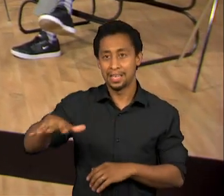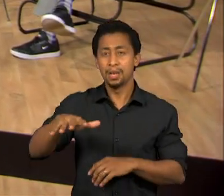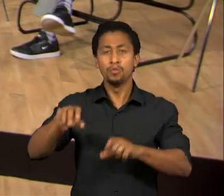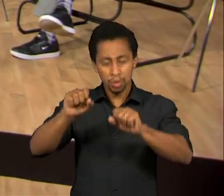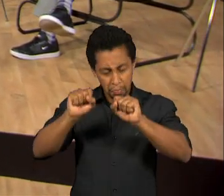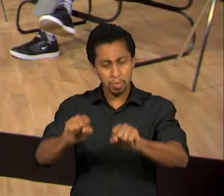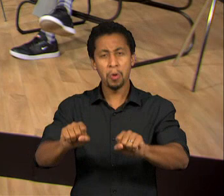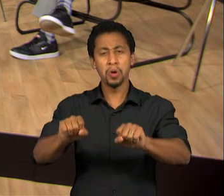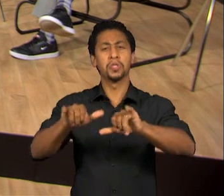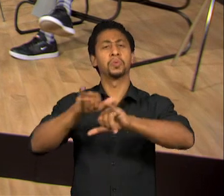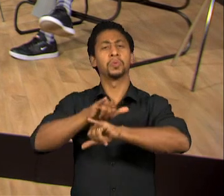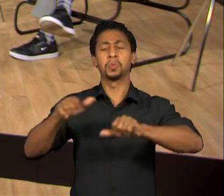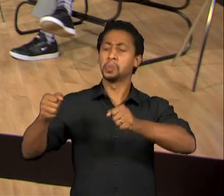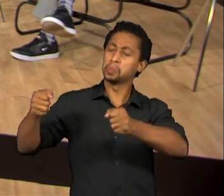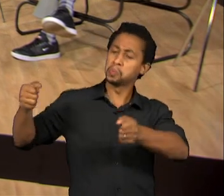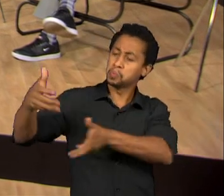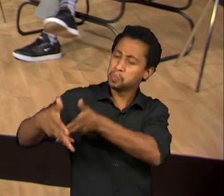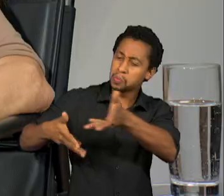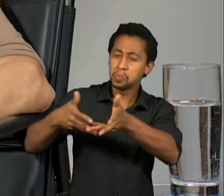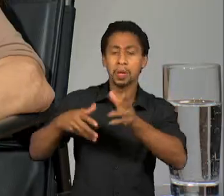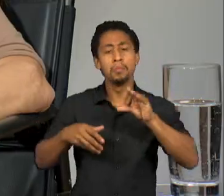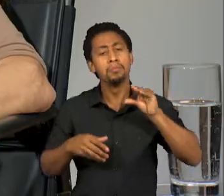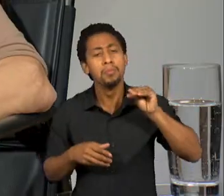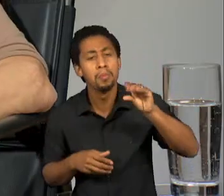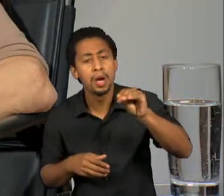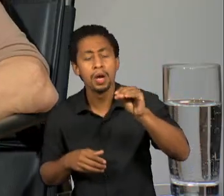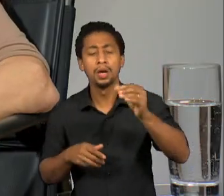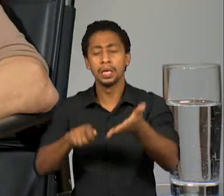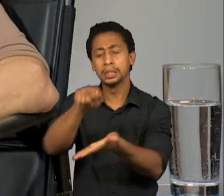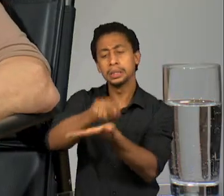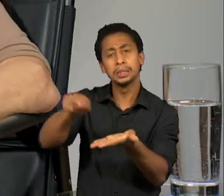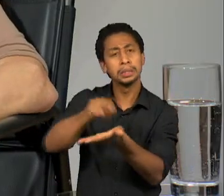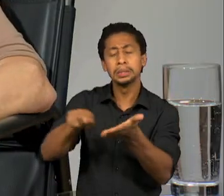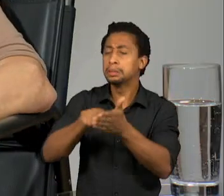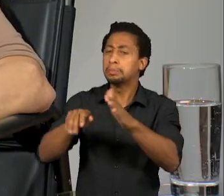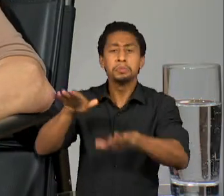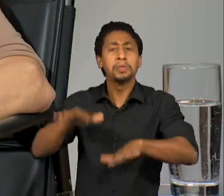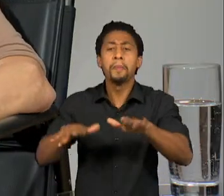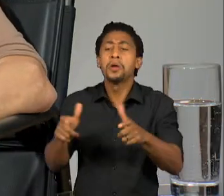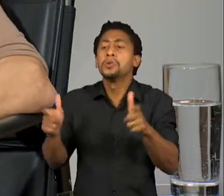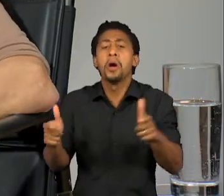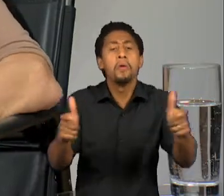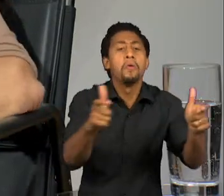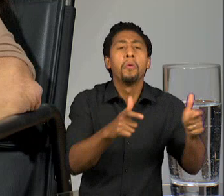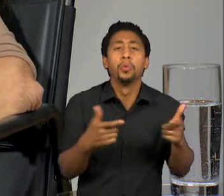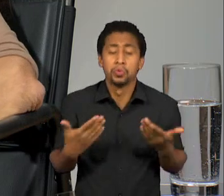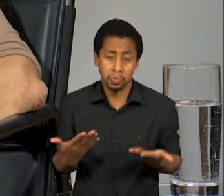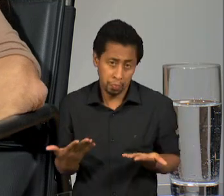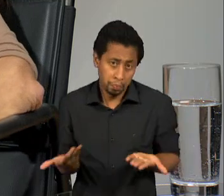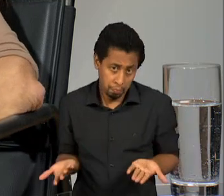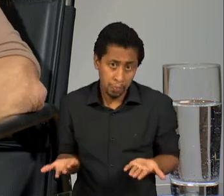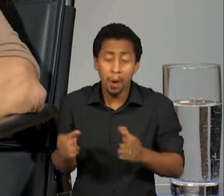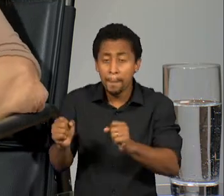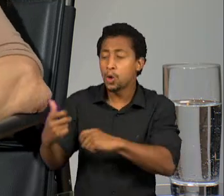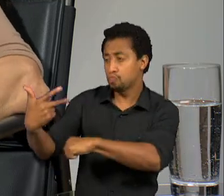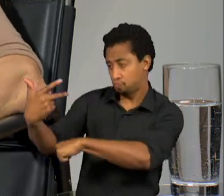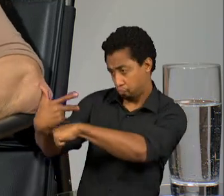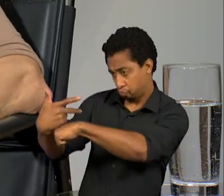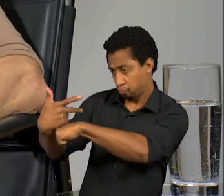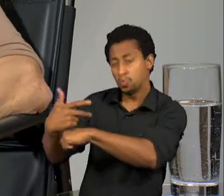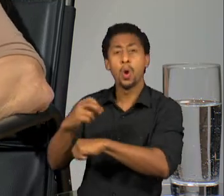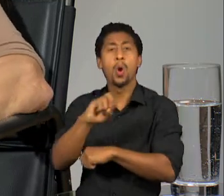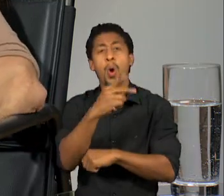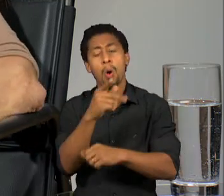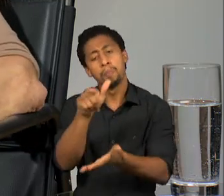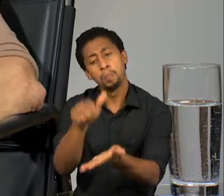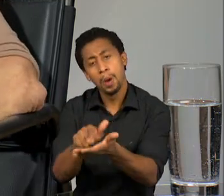uma outra realidade semiótica. A linguagem é readaptada. E está certo o que o